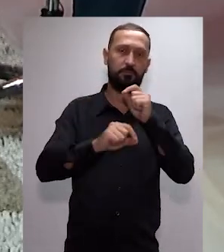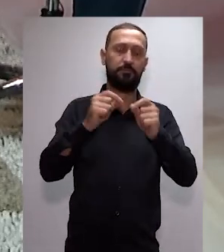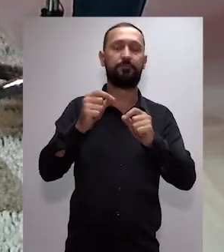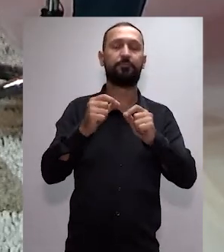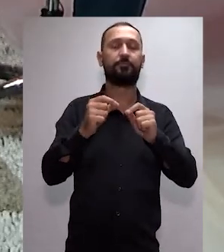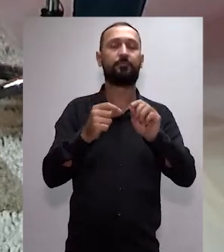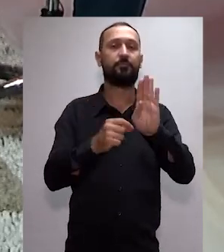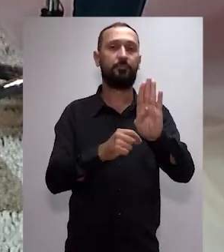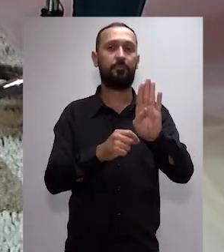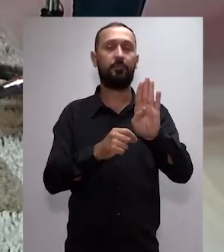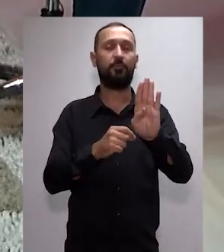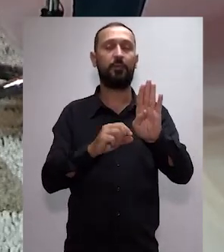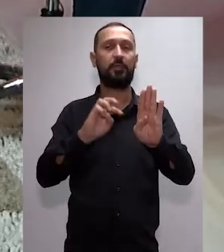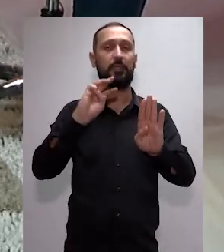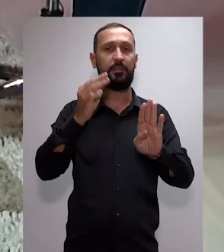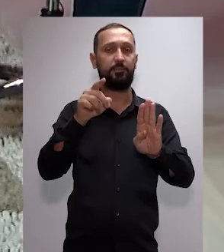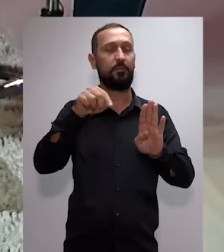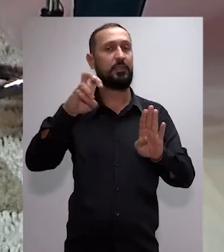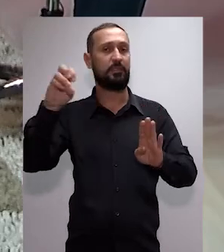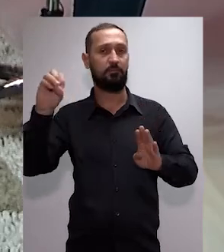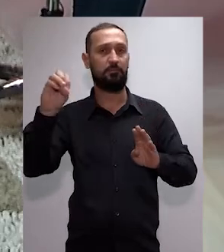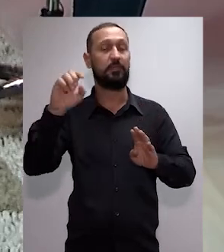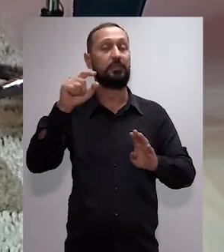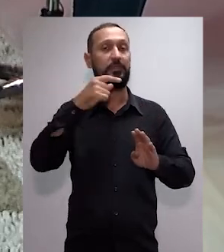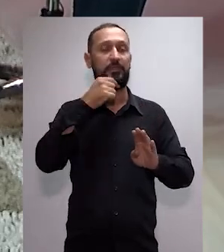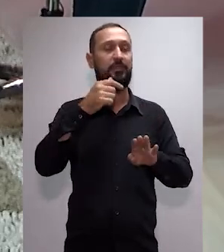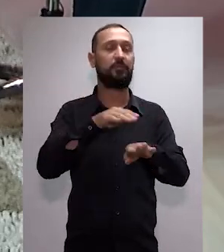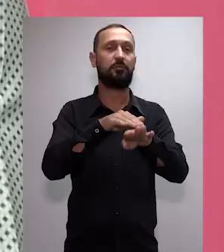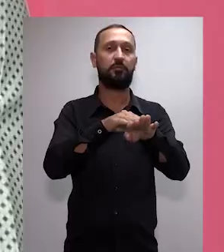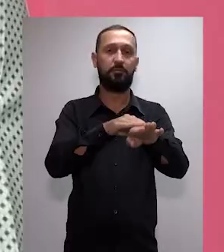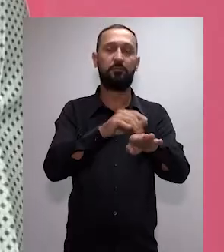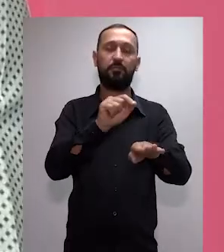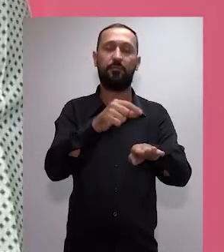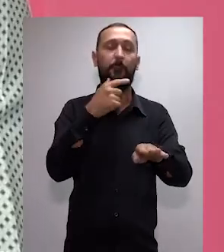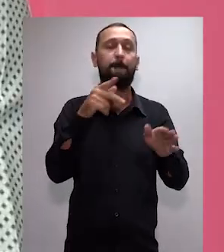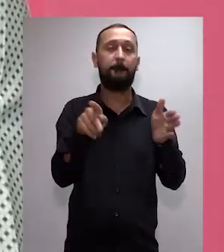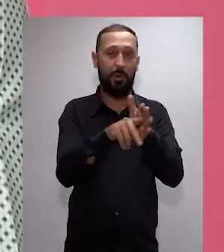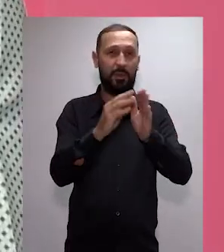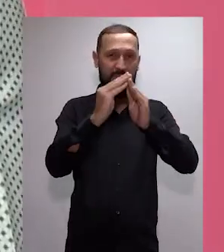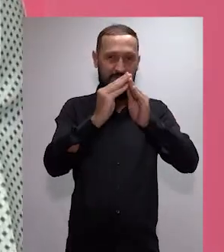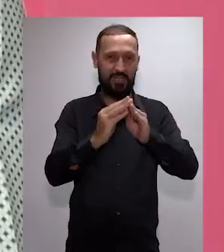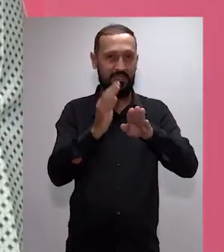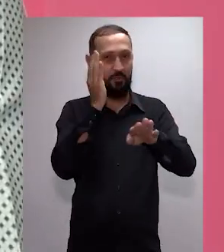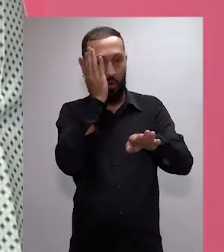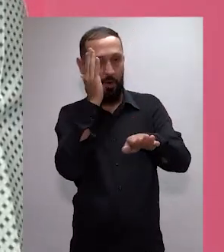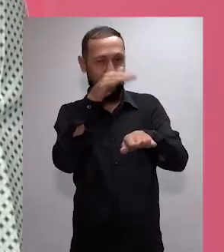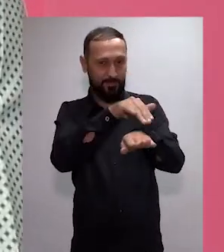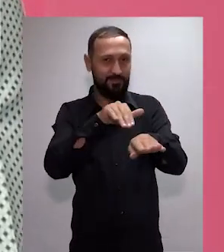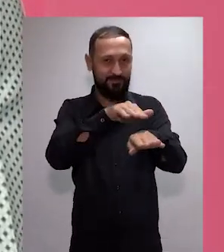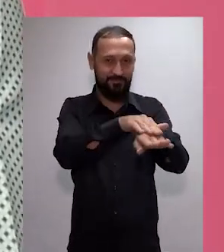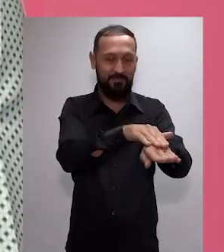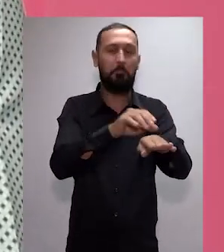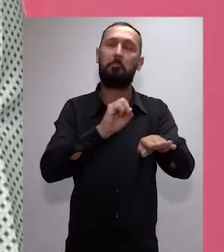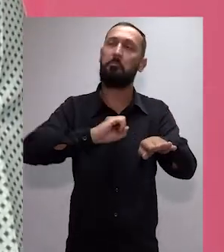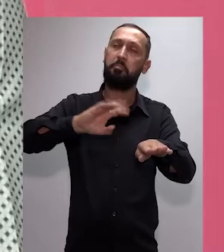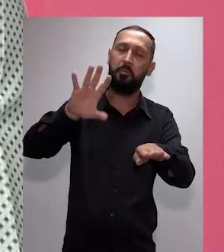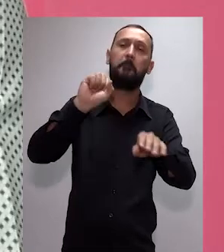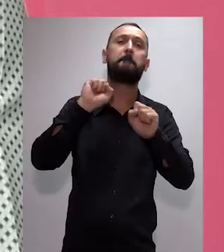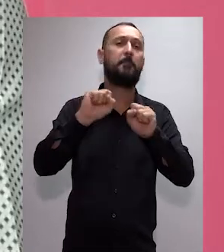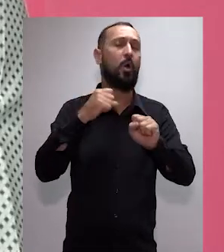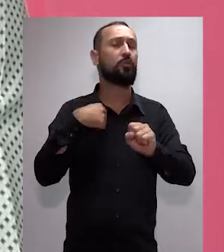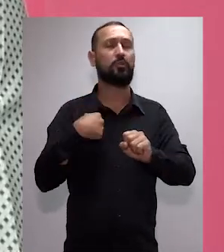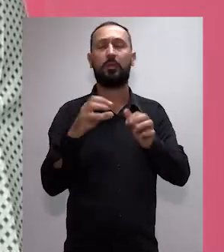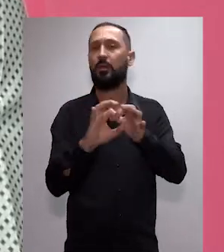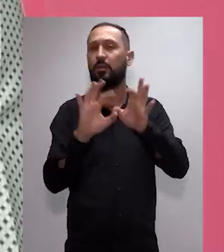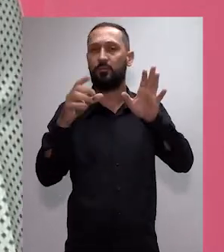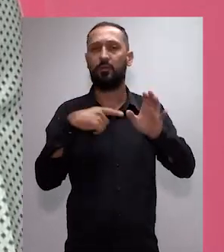lá atrás, falando da categoria B, que era até 3.500 quilos. Se o veículo for da categoria motorhome, ele não exceder 6.000 quilos, eu